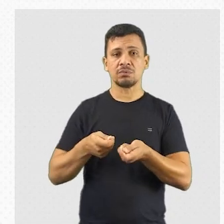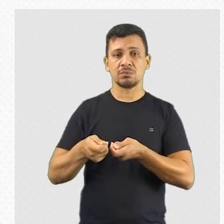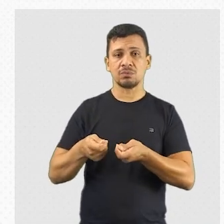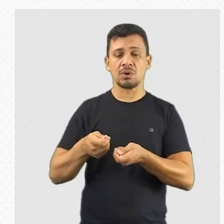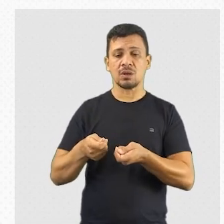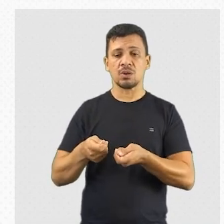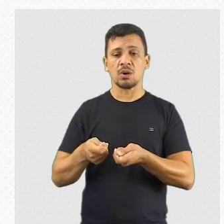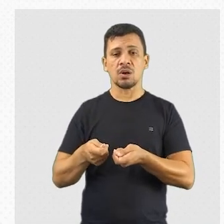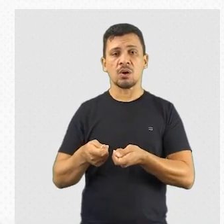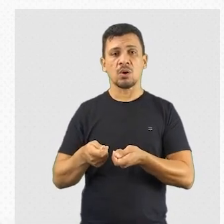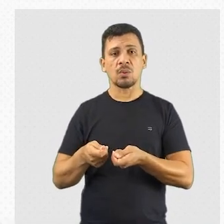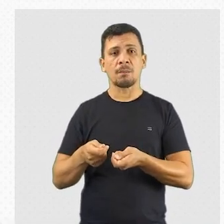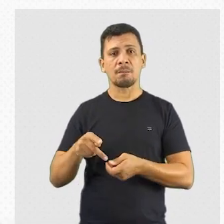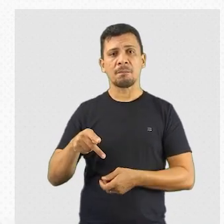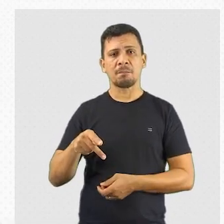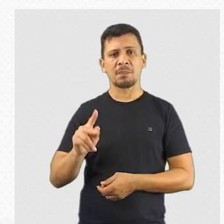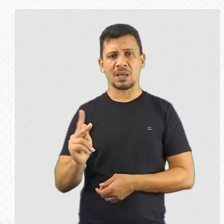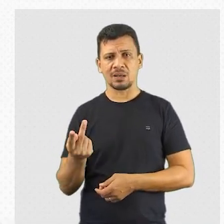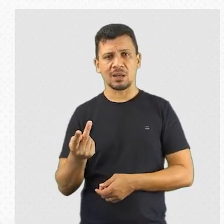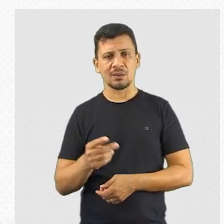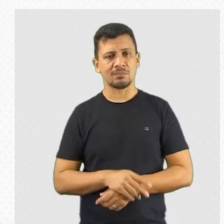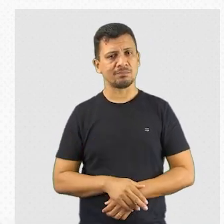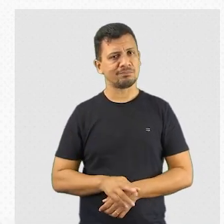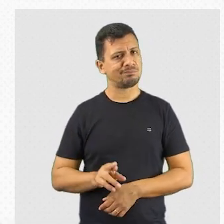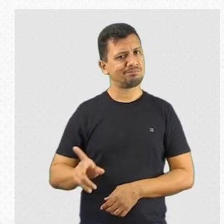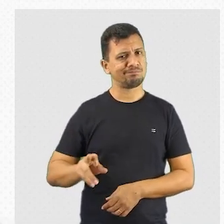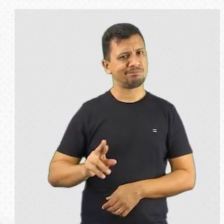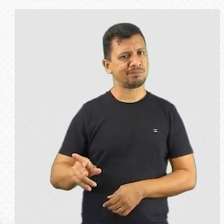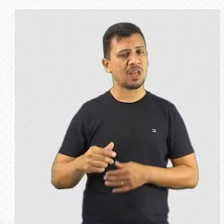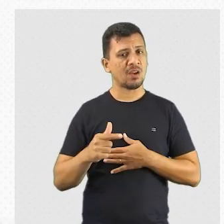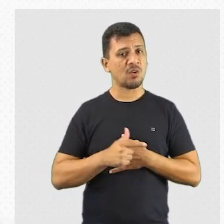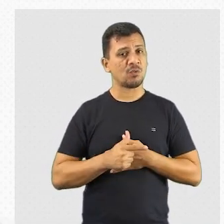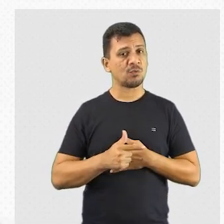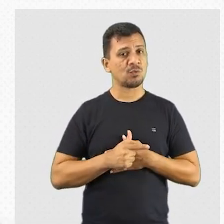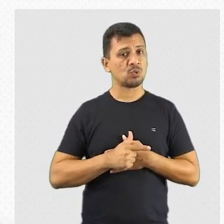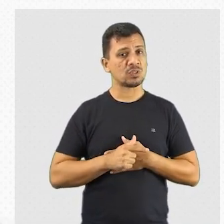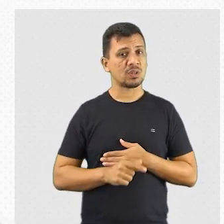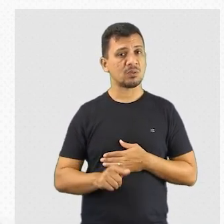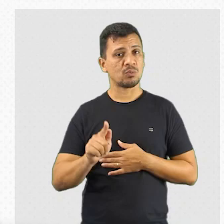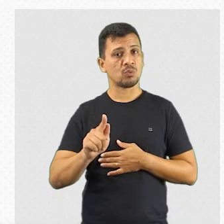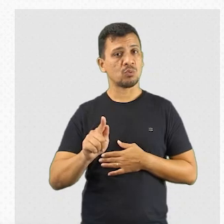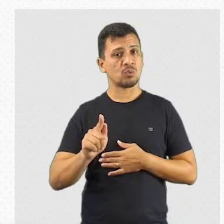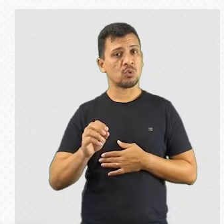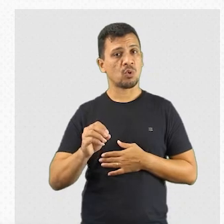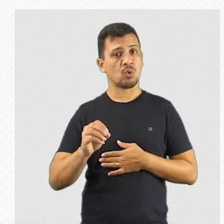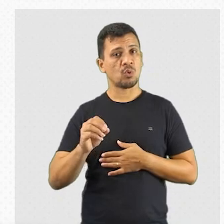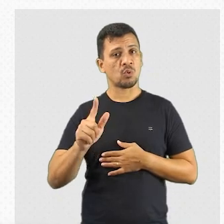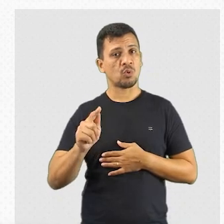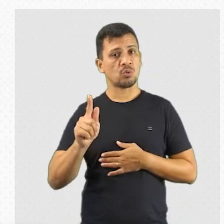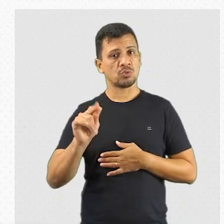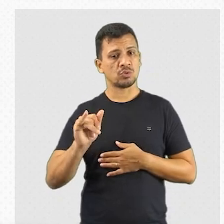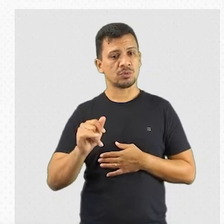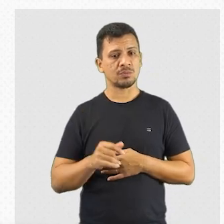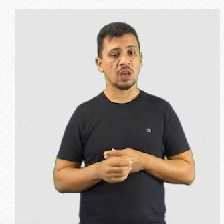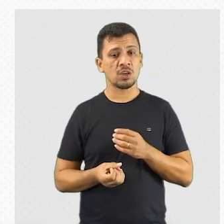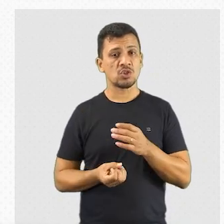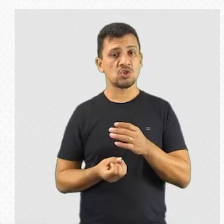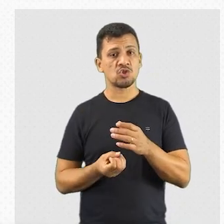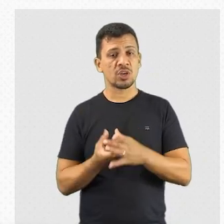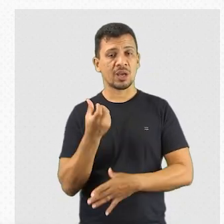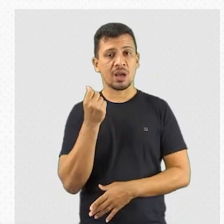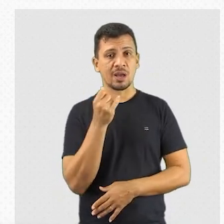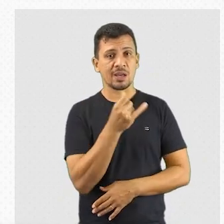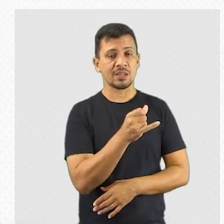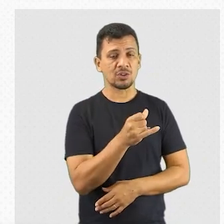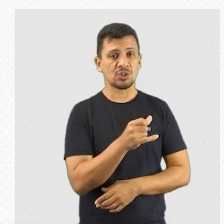pH. Não, pessoal, geralmente essa função ela está mais relacionada com o complexo de Golgi, tá? Gerar energia por meio de